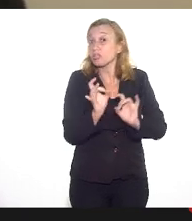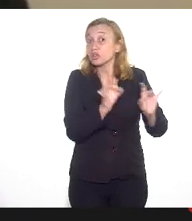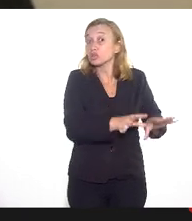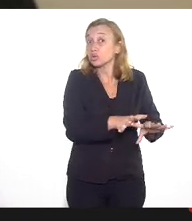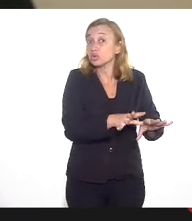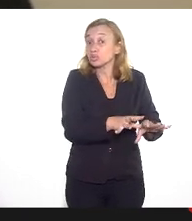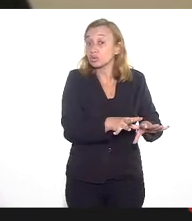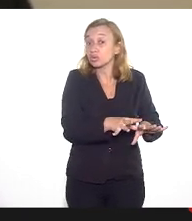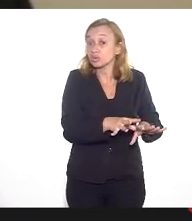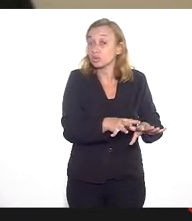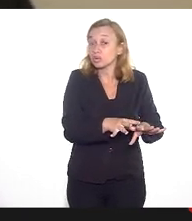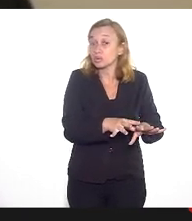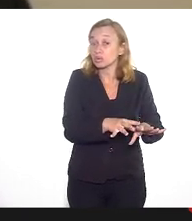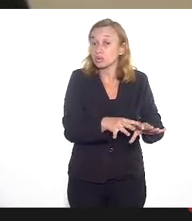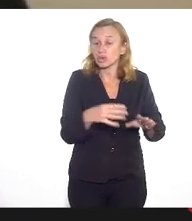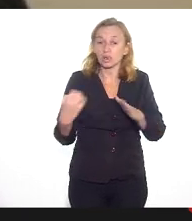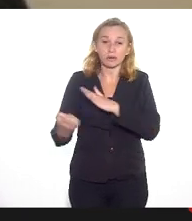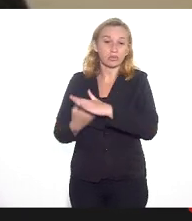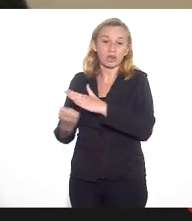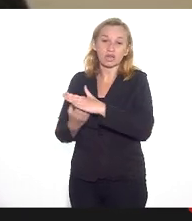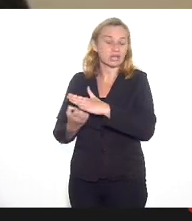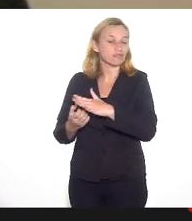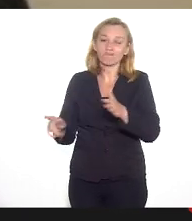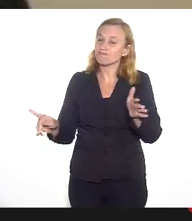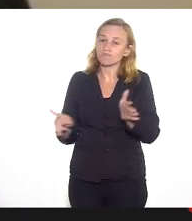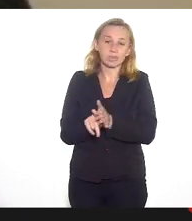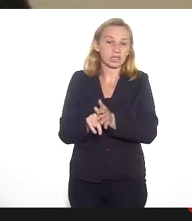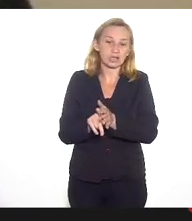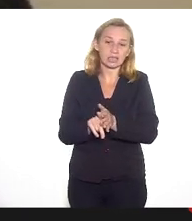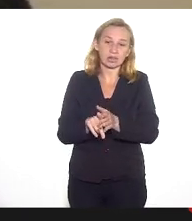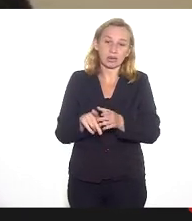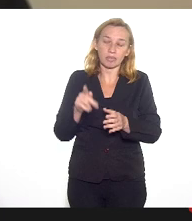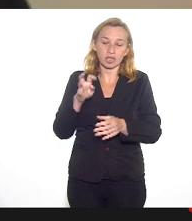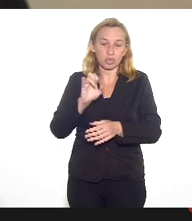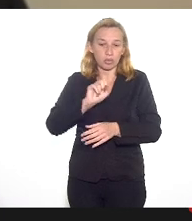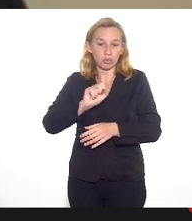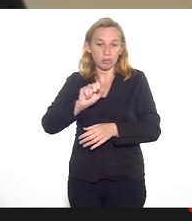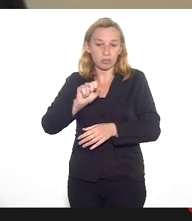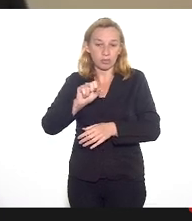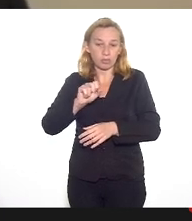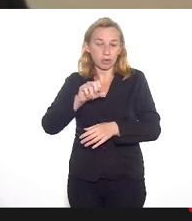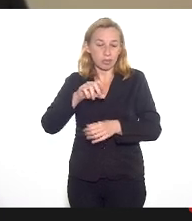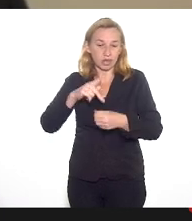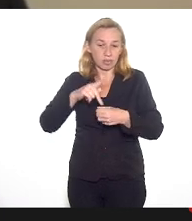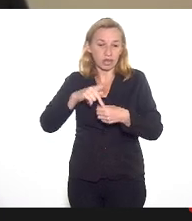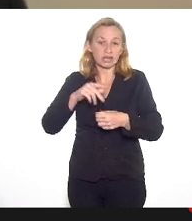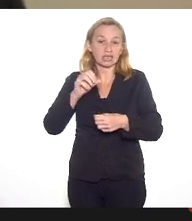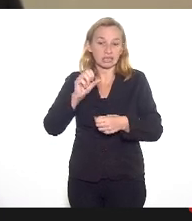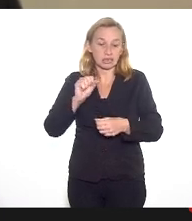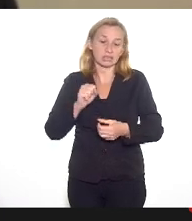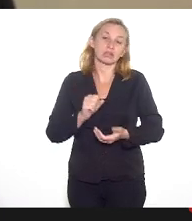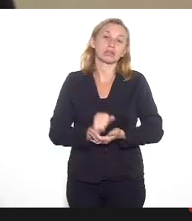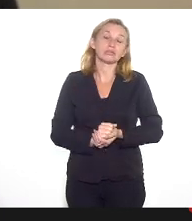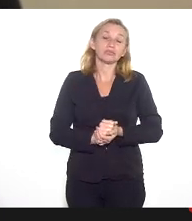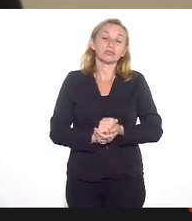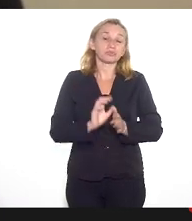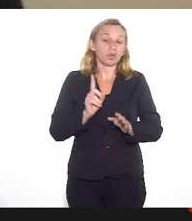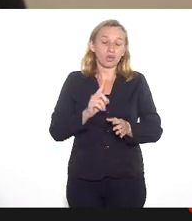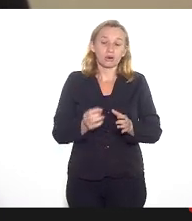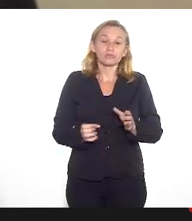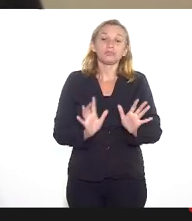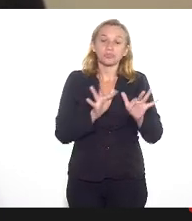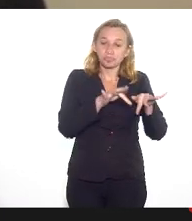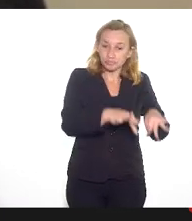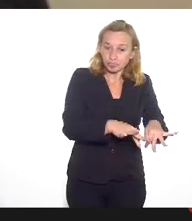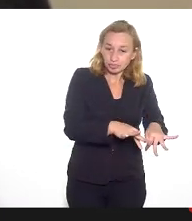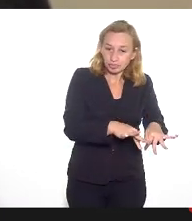feito por uma empresa que não a Petrobras aqui no Brasil. Então, já não é questão de investimento. Esse campo ele chegou ao fim da vida